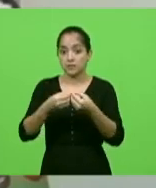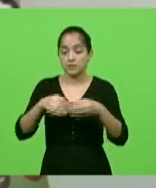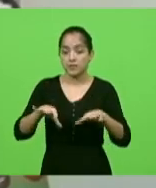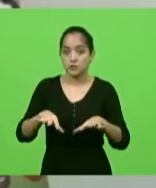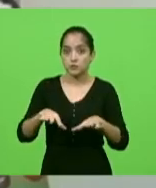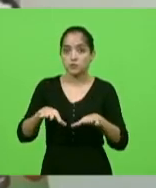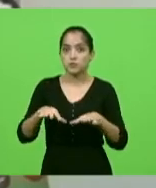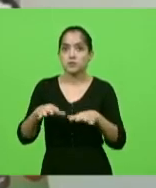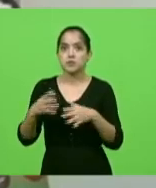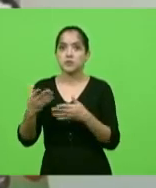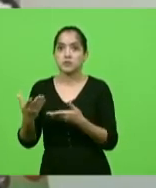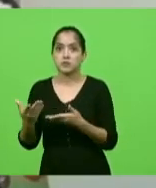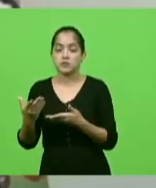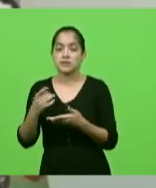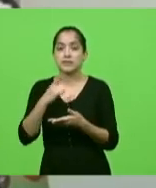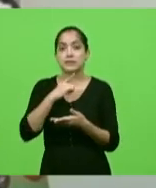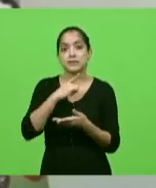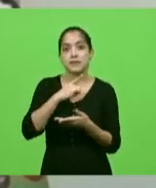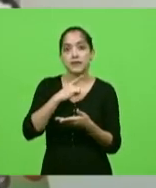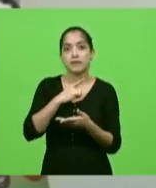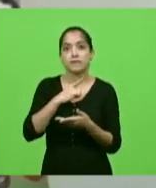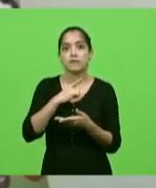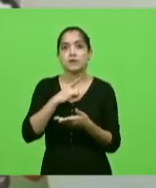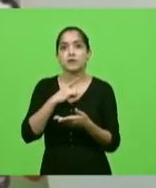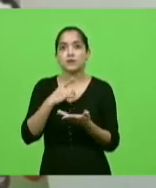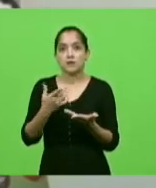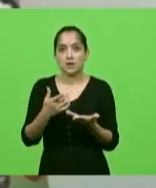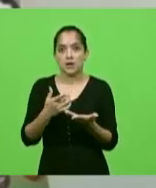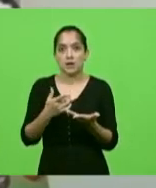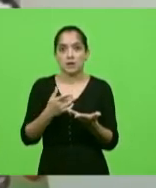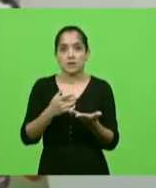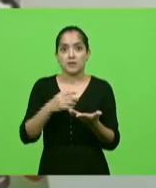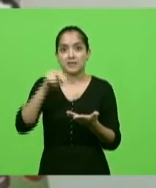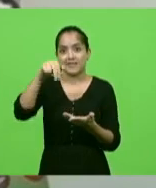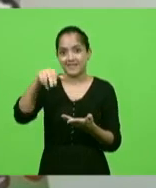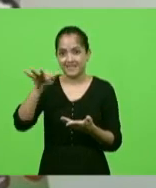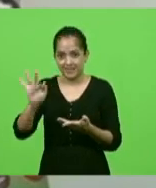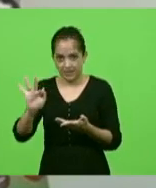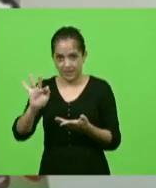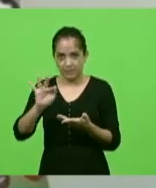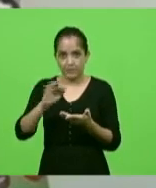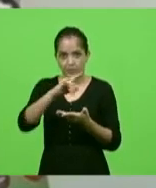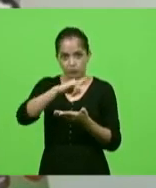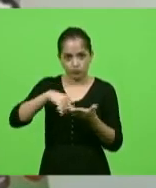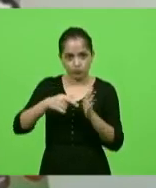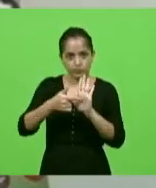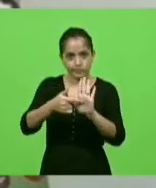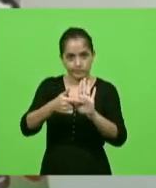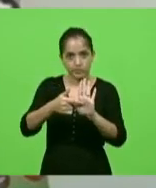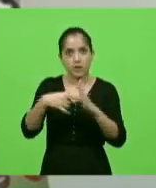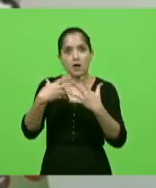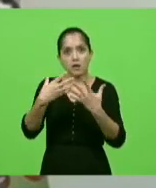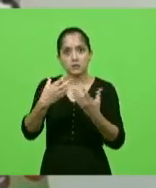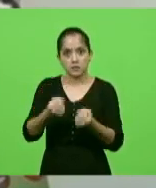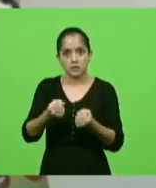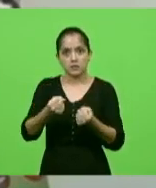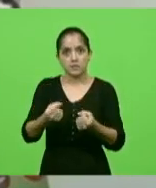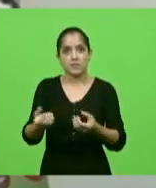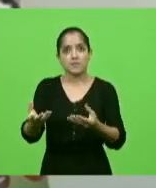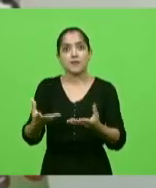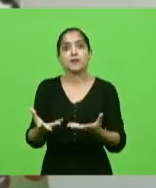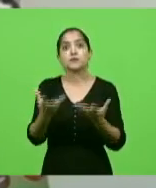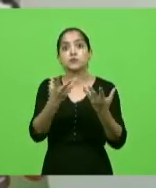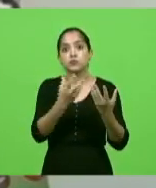prejuízo ouvir liquidação na Nota Fiscal atestando o recebimento dos produtos